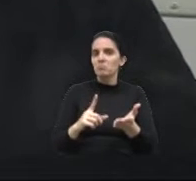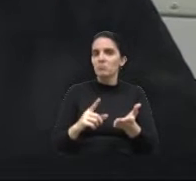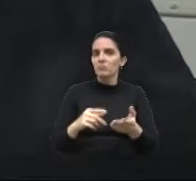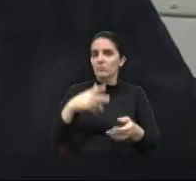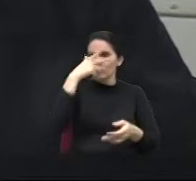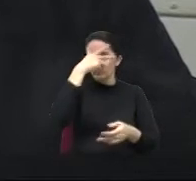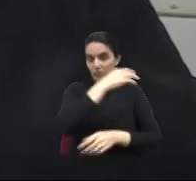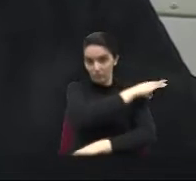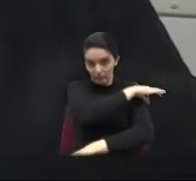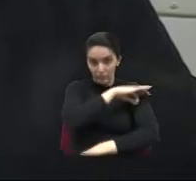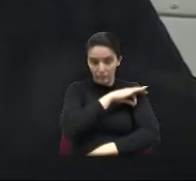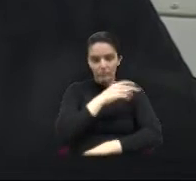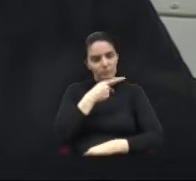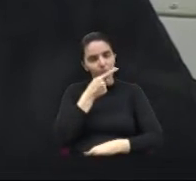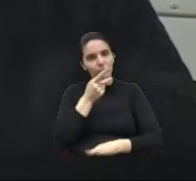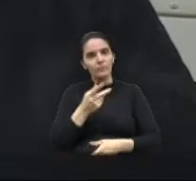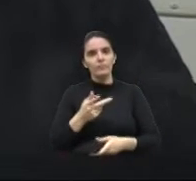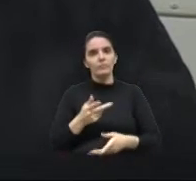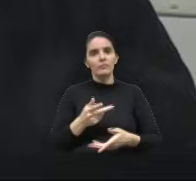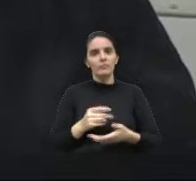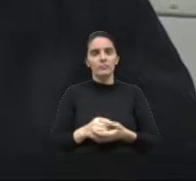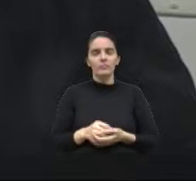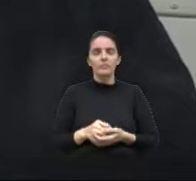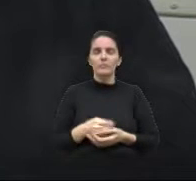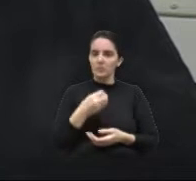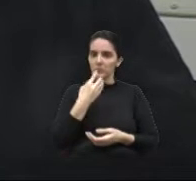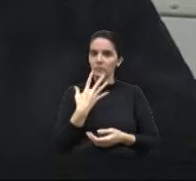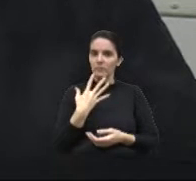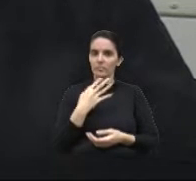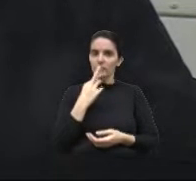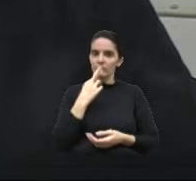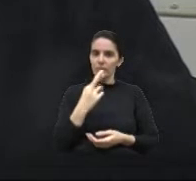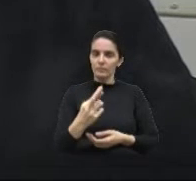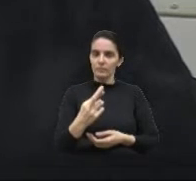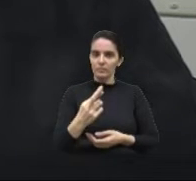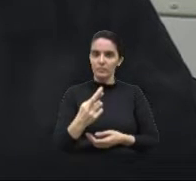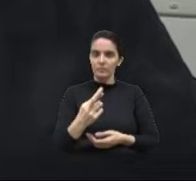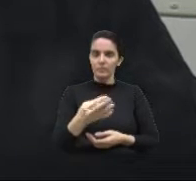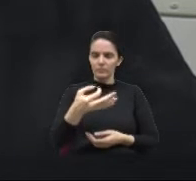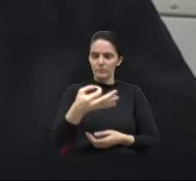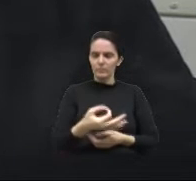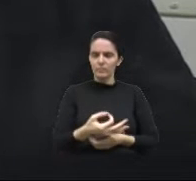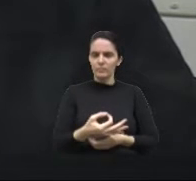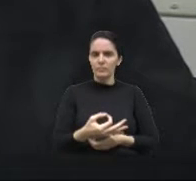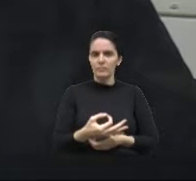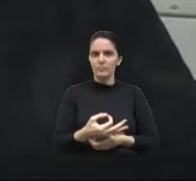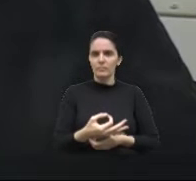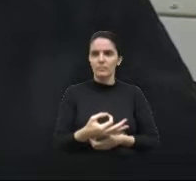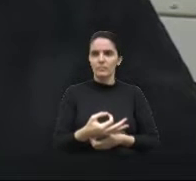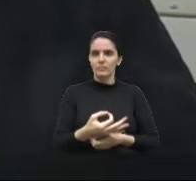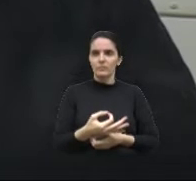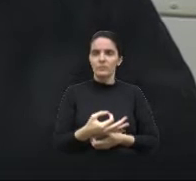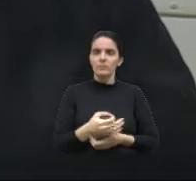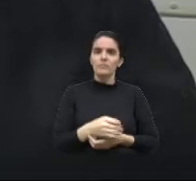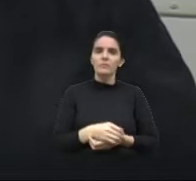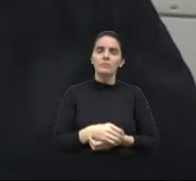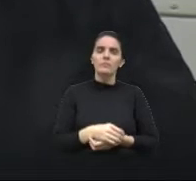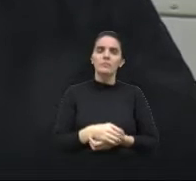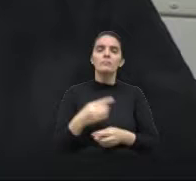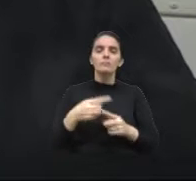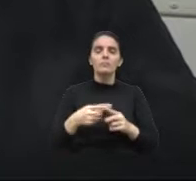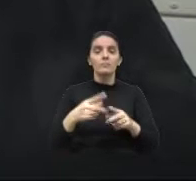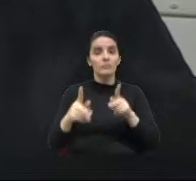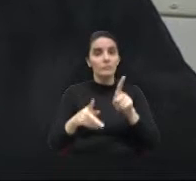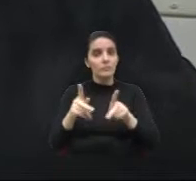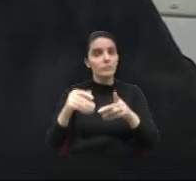que é um grupo preparado para receber isso daí, para responder à altura, né, do sufrágio, dos votos que receberam